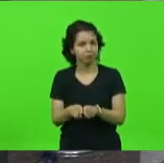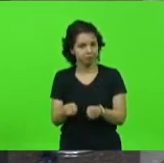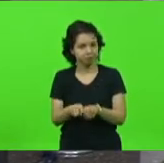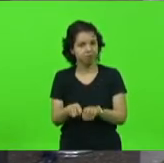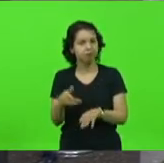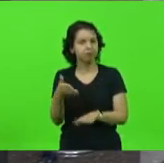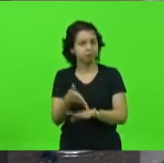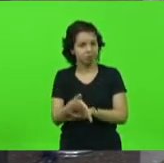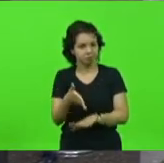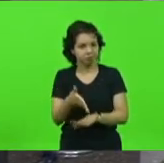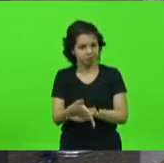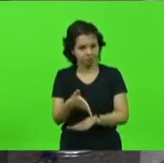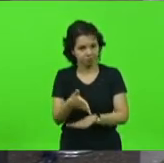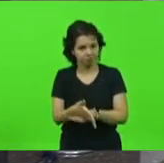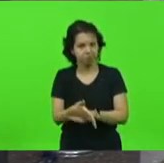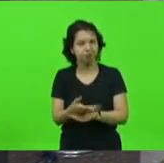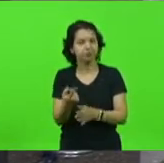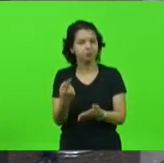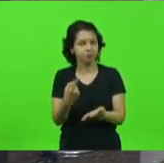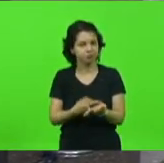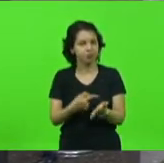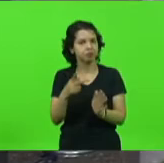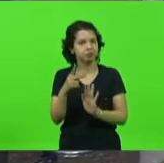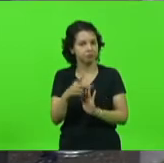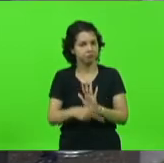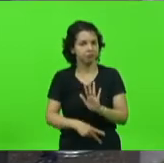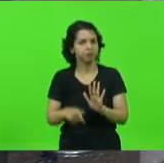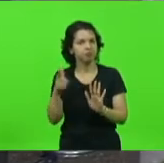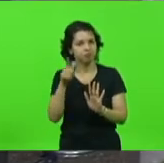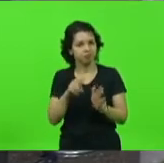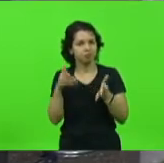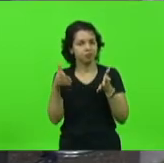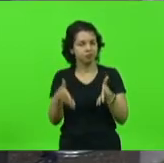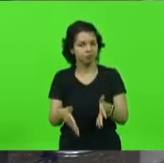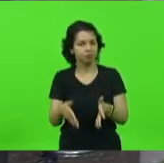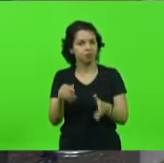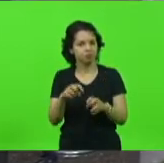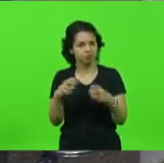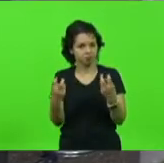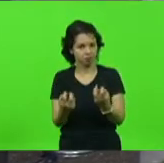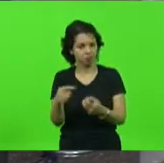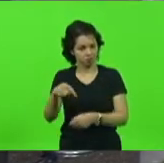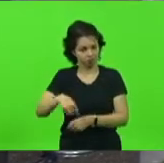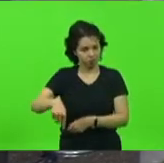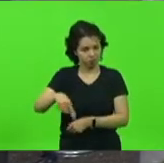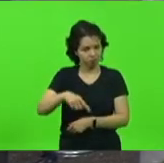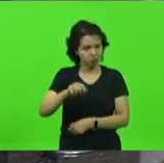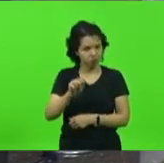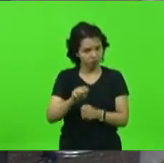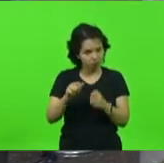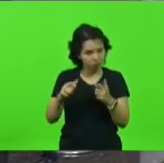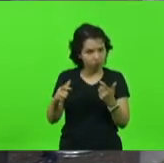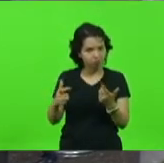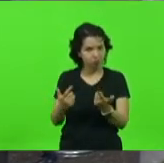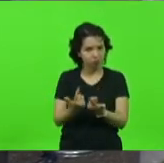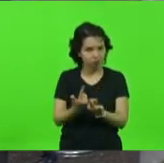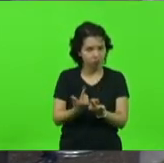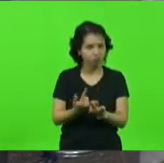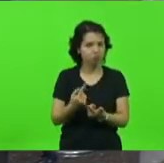com o governo para que esse projeto chegasse até essa casa. Não fomos nós, deputados que elaboramos esse